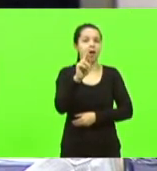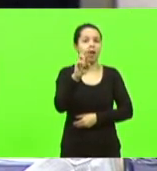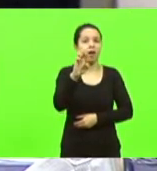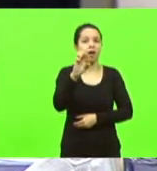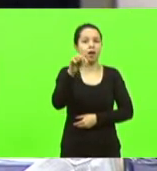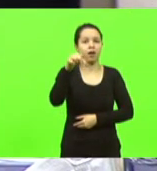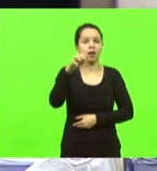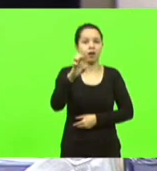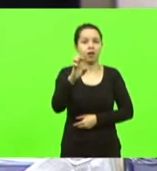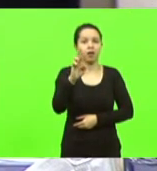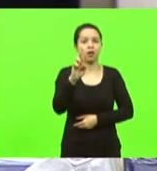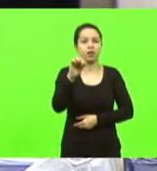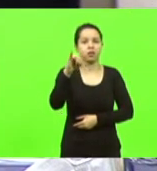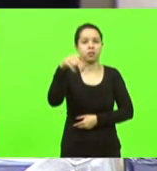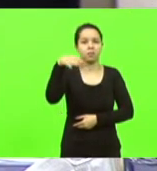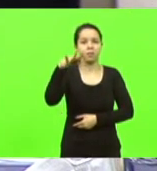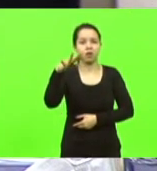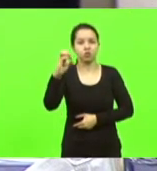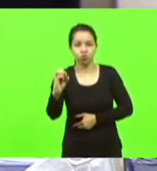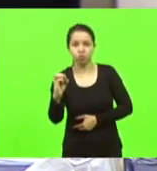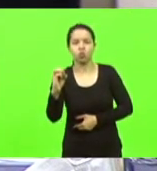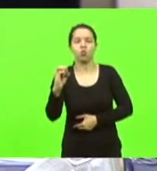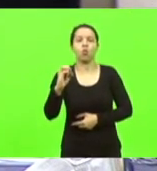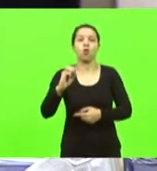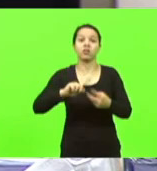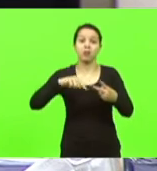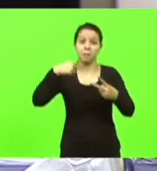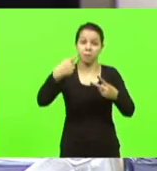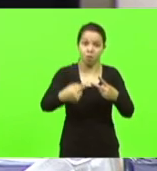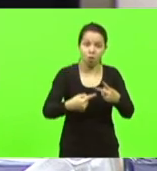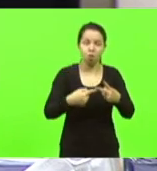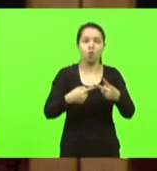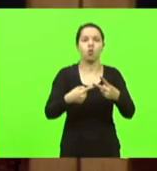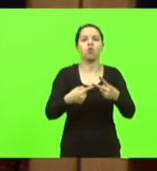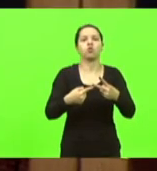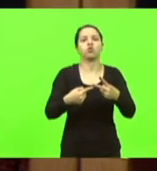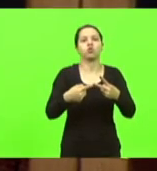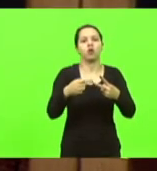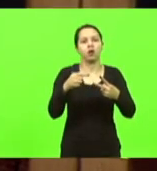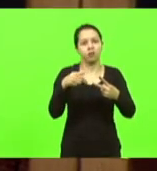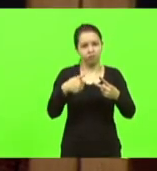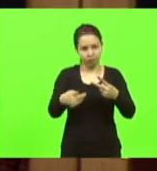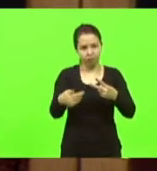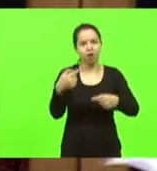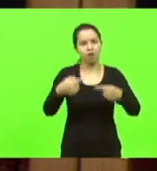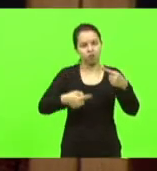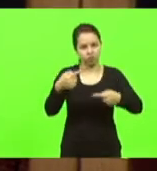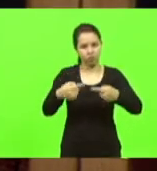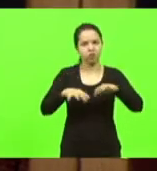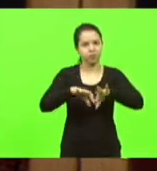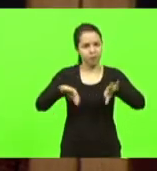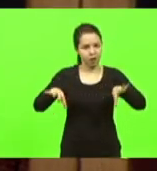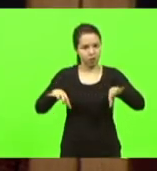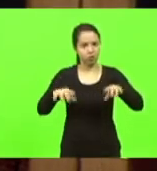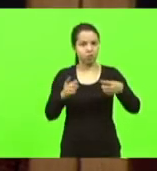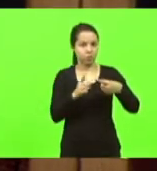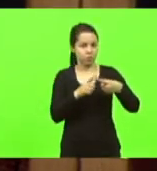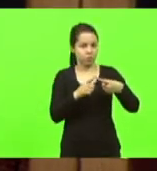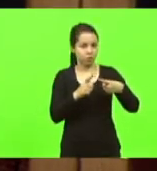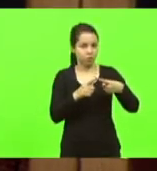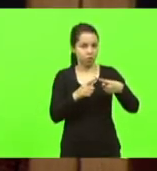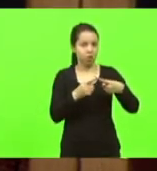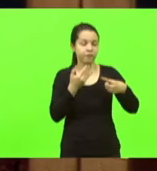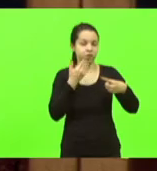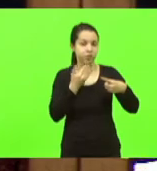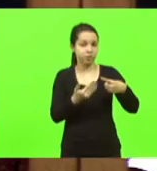a gente vota o pedido de apreciação e separada a primeira ao requerimento e o requerimento é para que a que